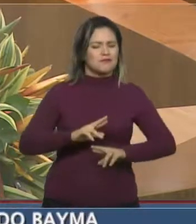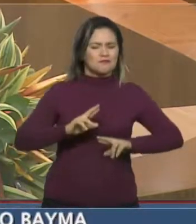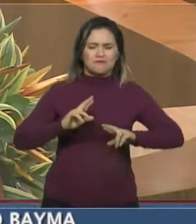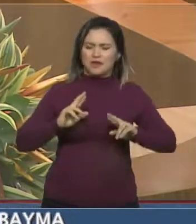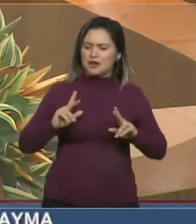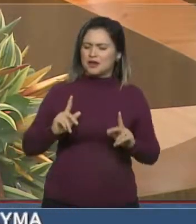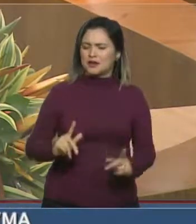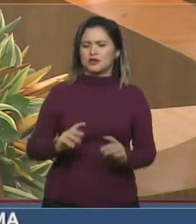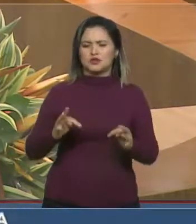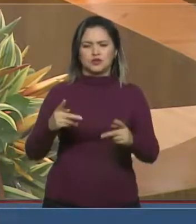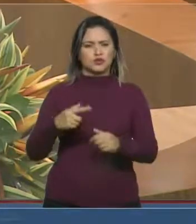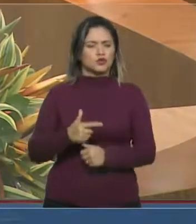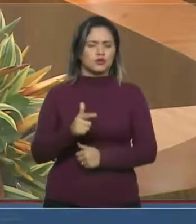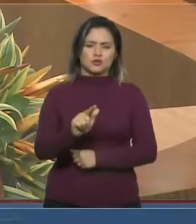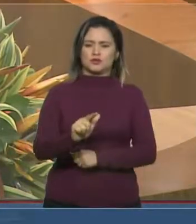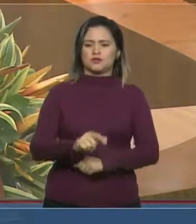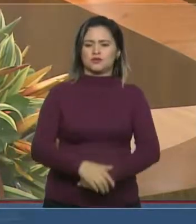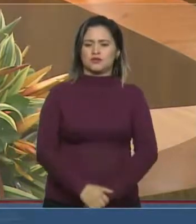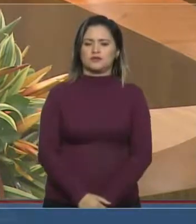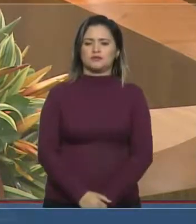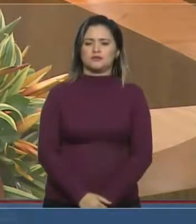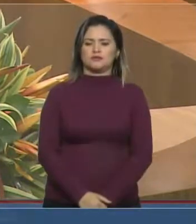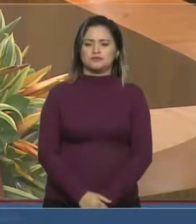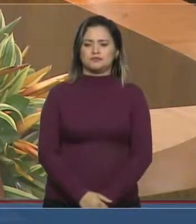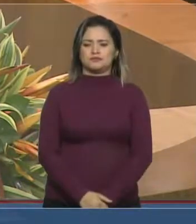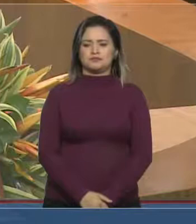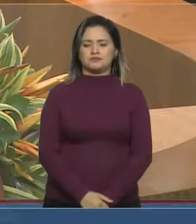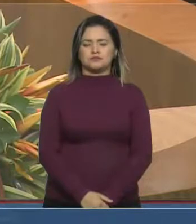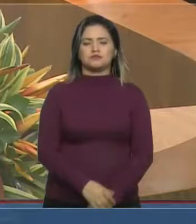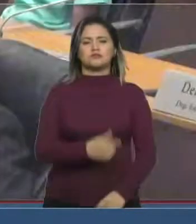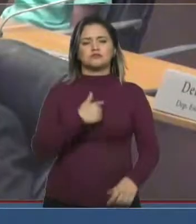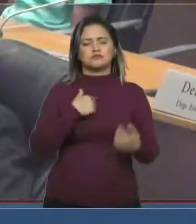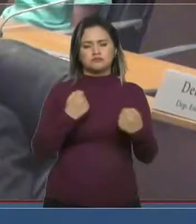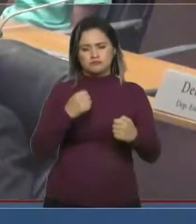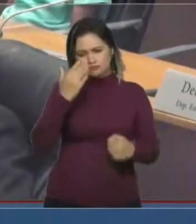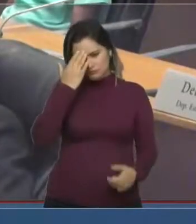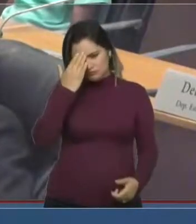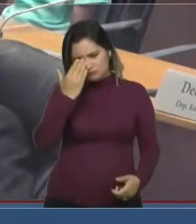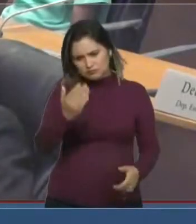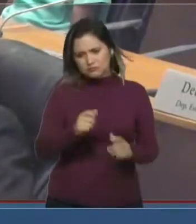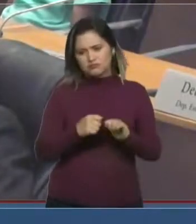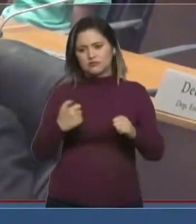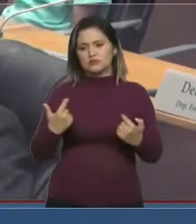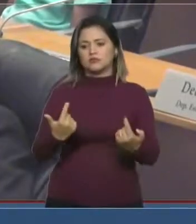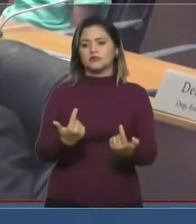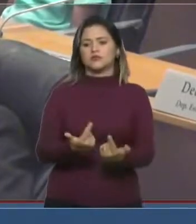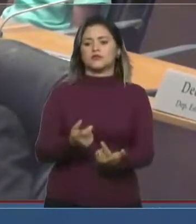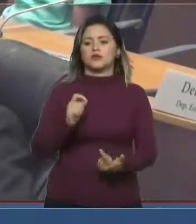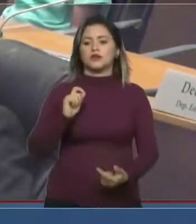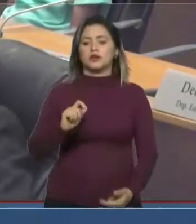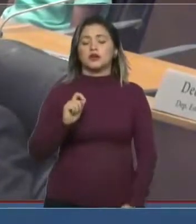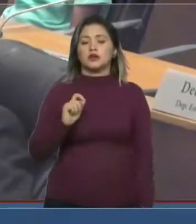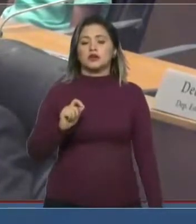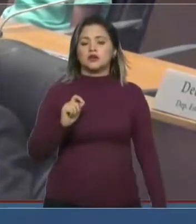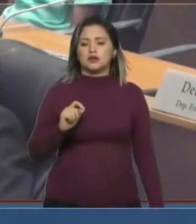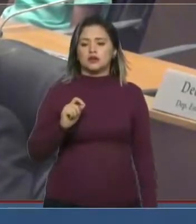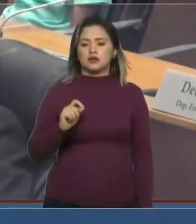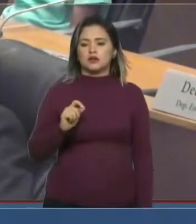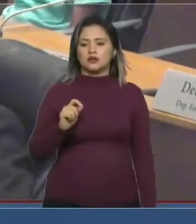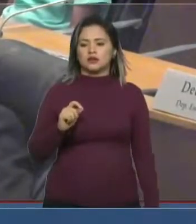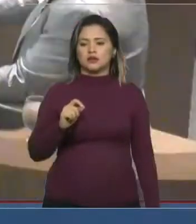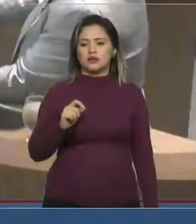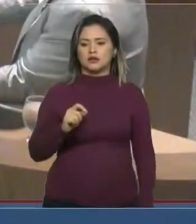ela, eu tenho aqui que agradecer à Assembleia que primeiro acolheu esta,